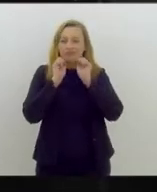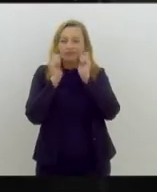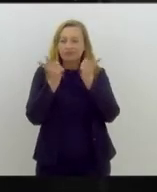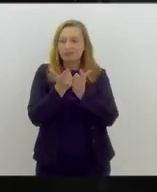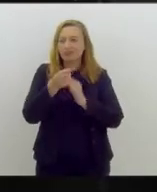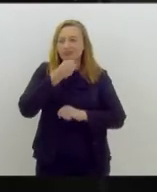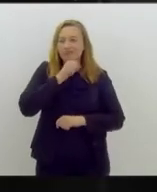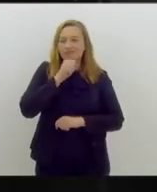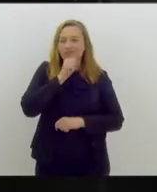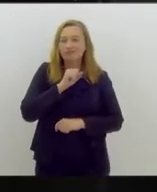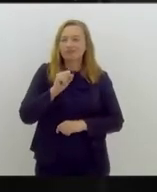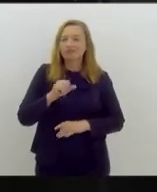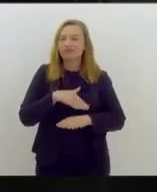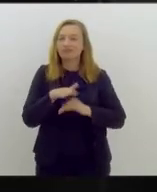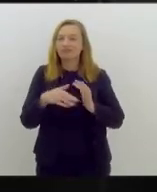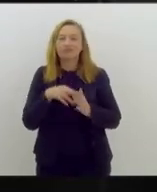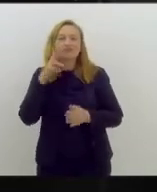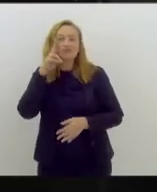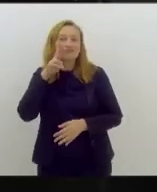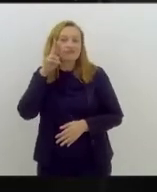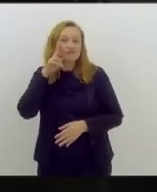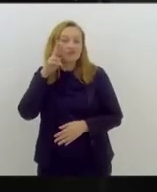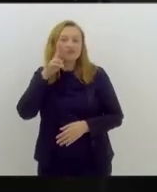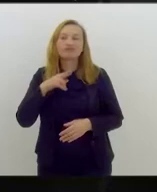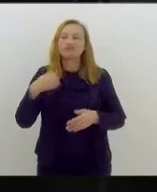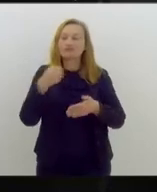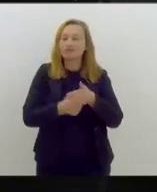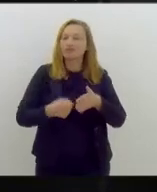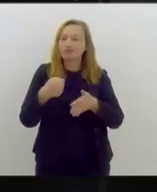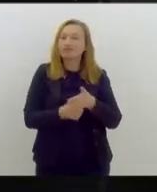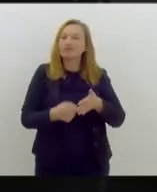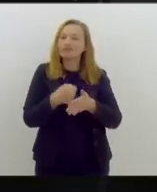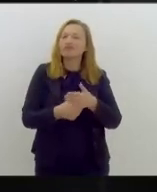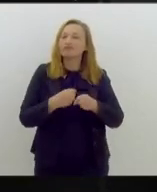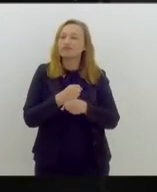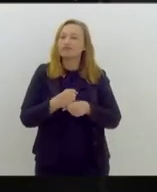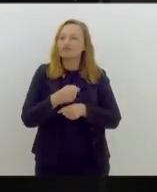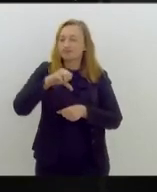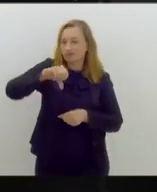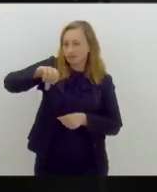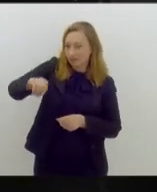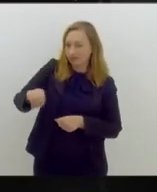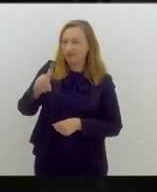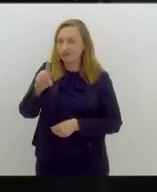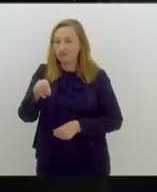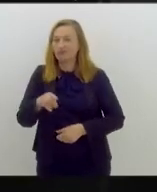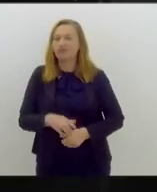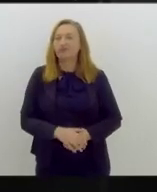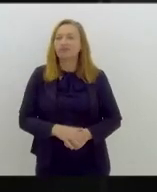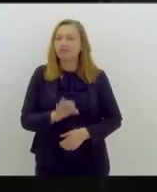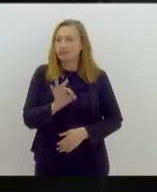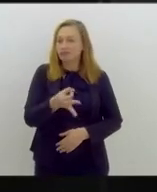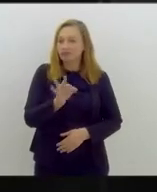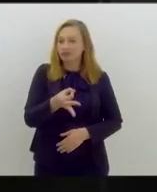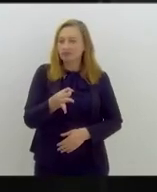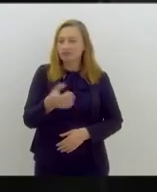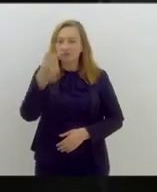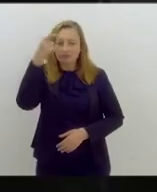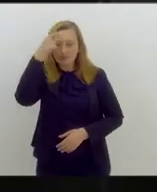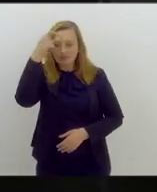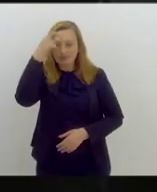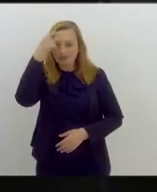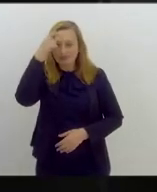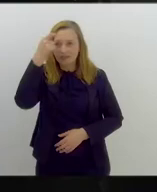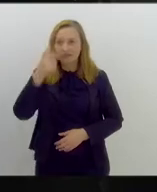essa luta é que começou na década de 90 né que era exatamente a conscientização